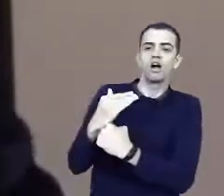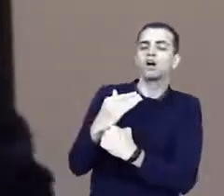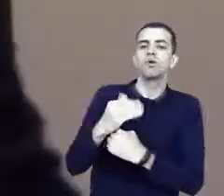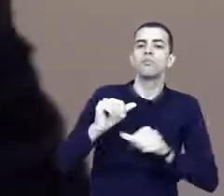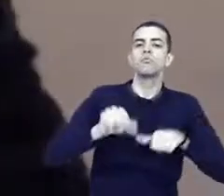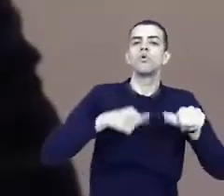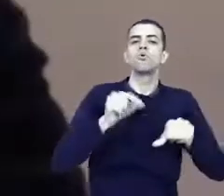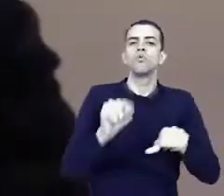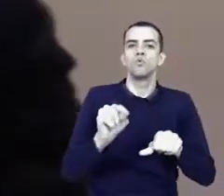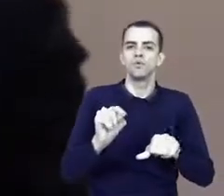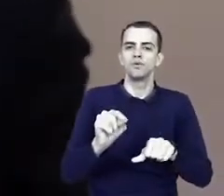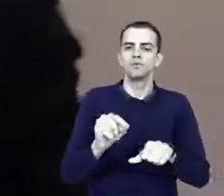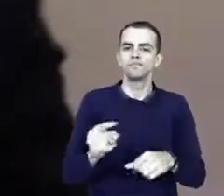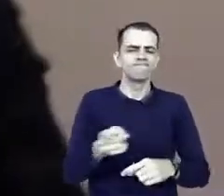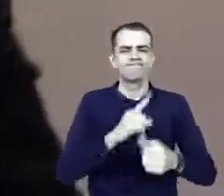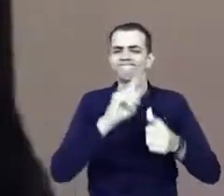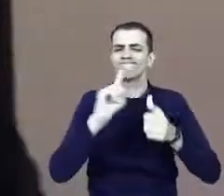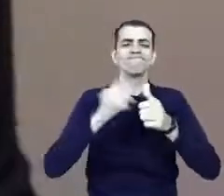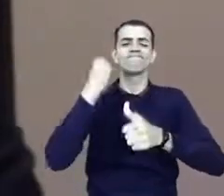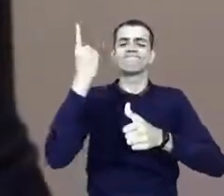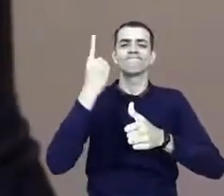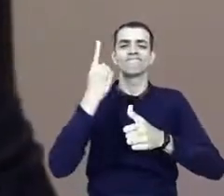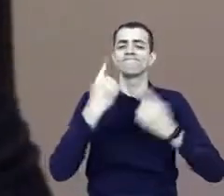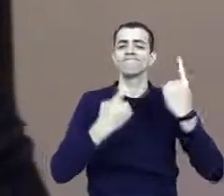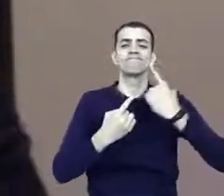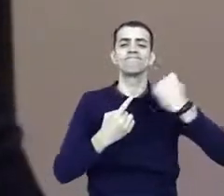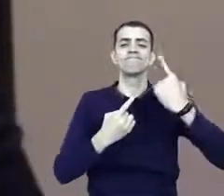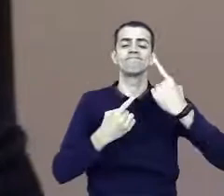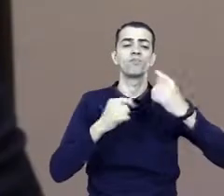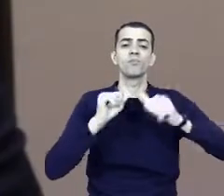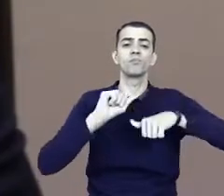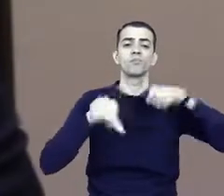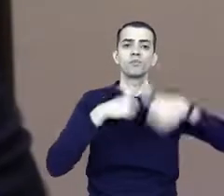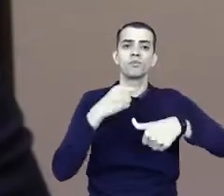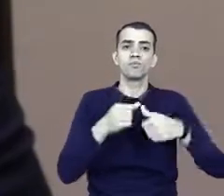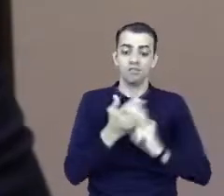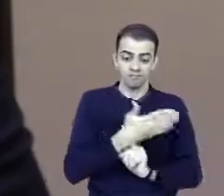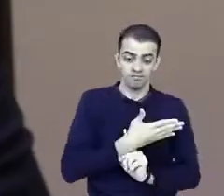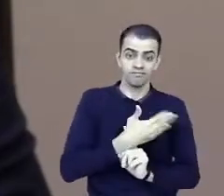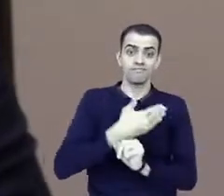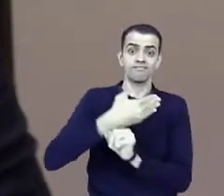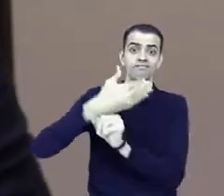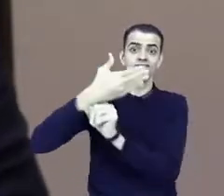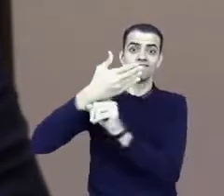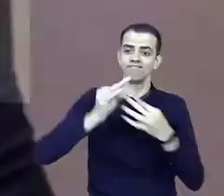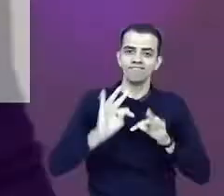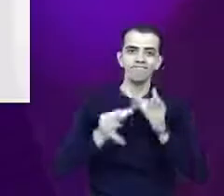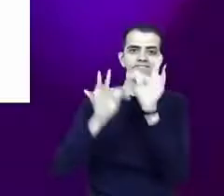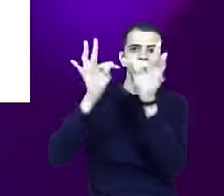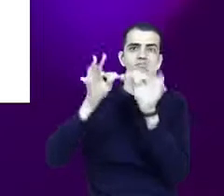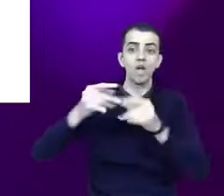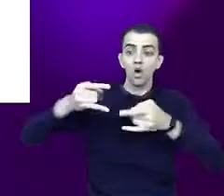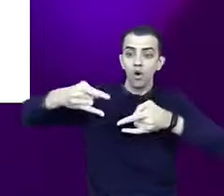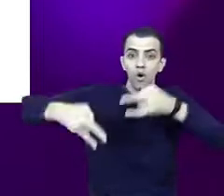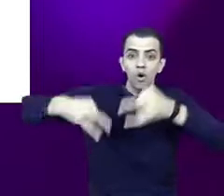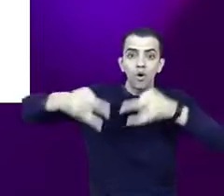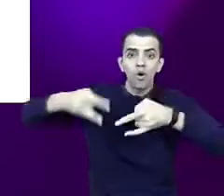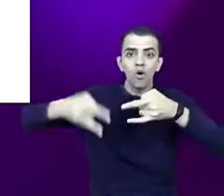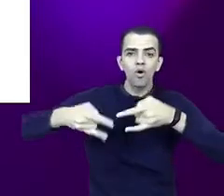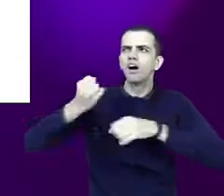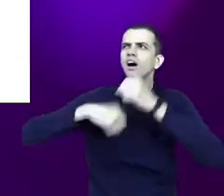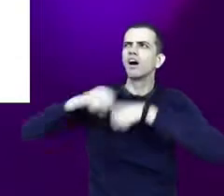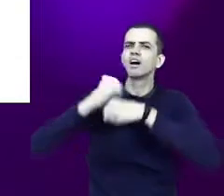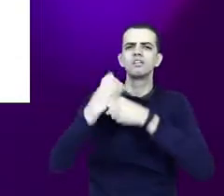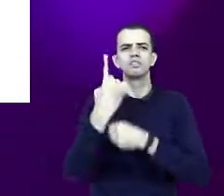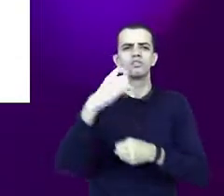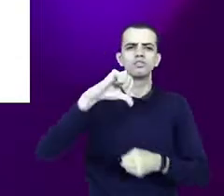Então, em primeiro lugar, que muda mais, né, essa inovação tecnológica, né? Esses robôs entraram aí em 1985,